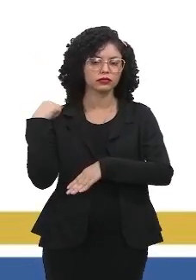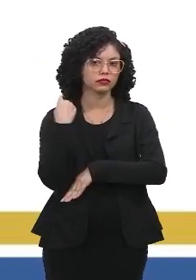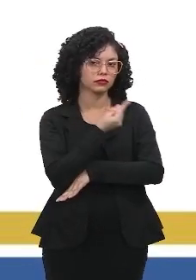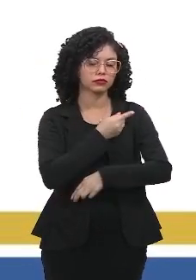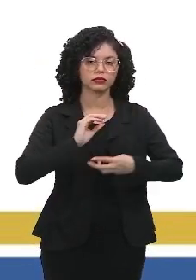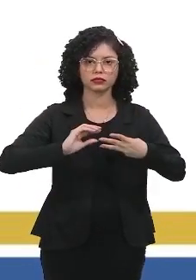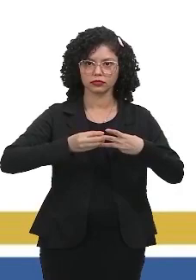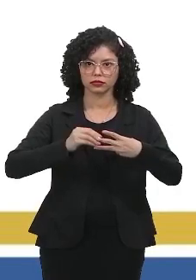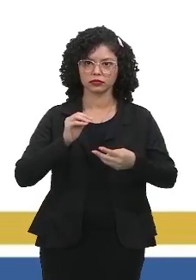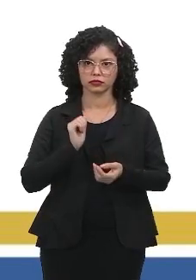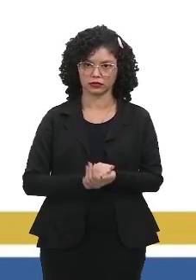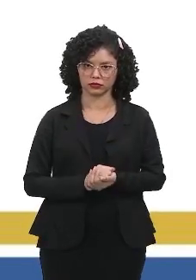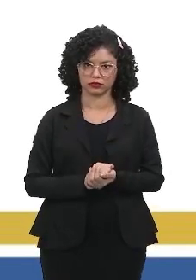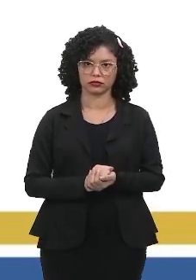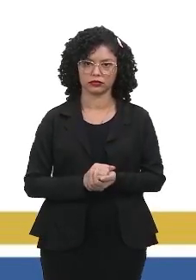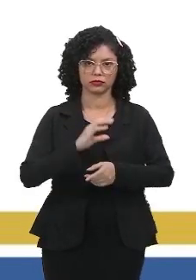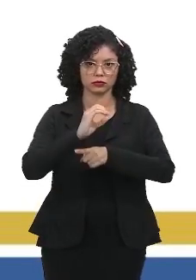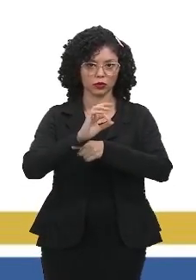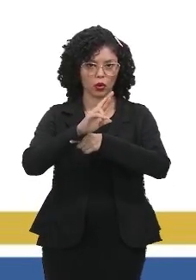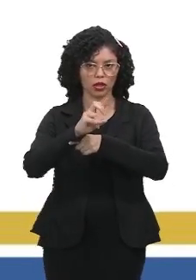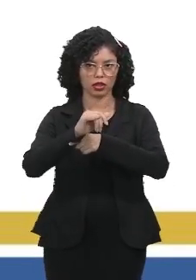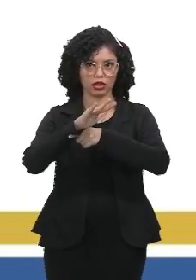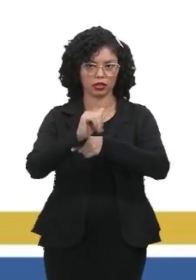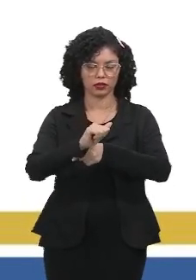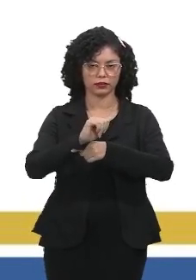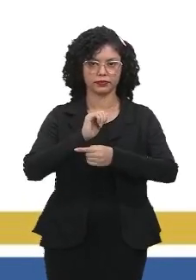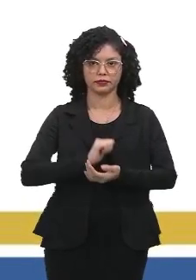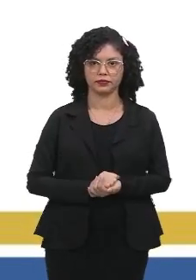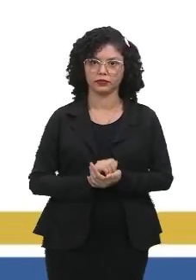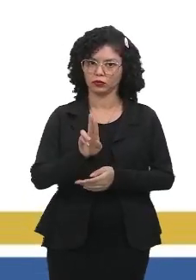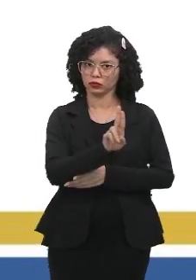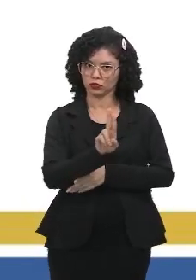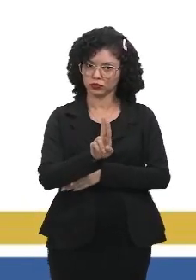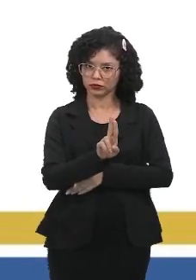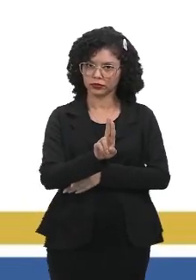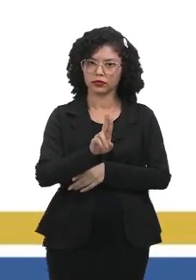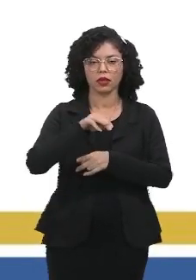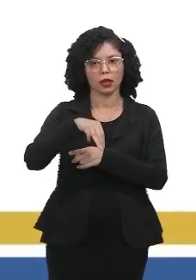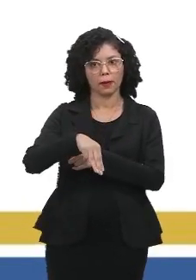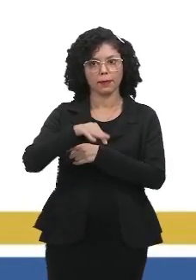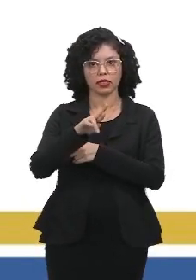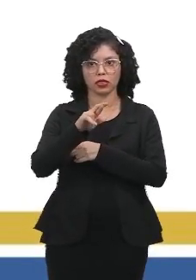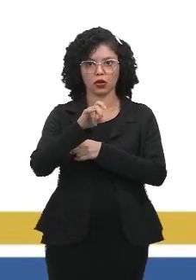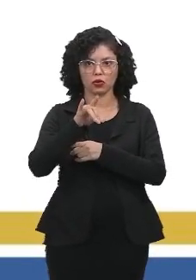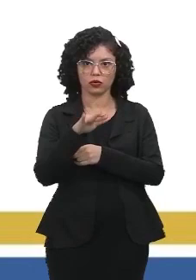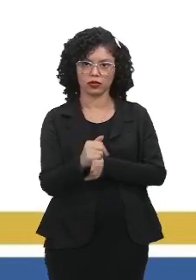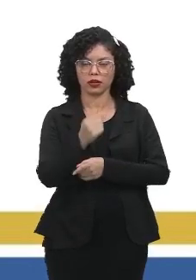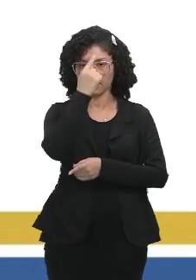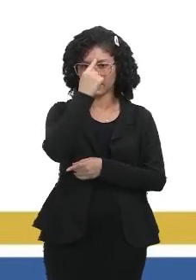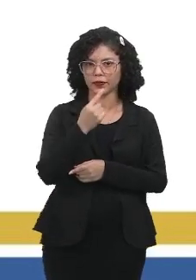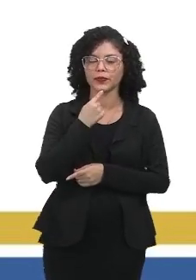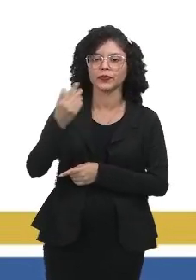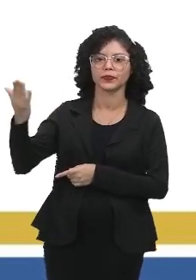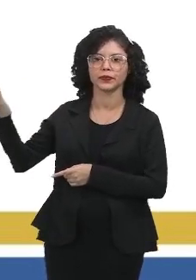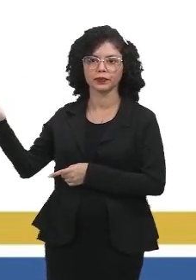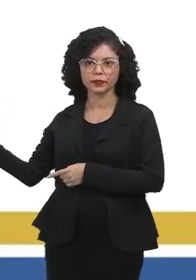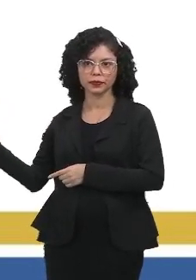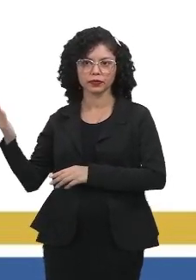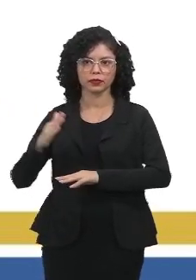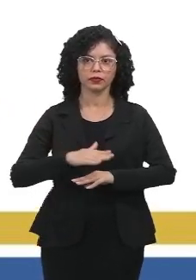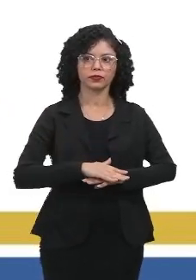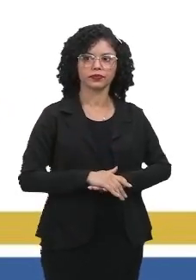células numa organela que se chama mitocôndria que tá a mitocôndria para